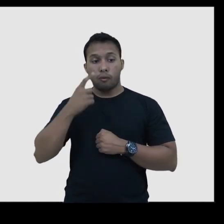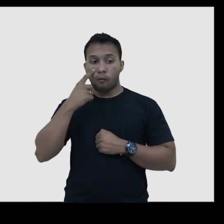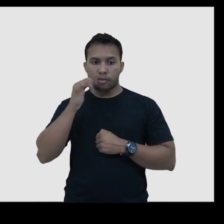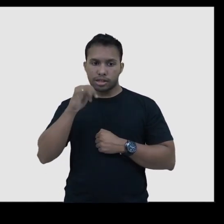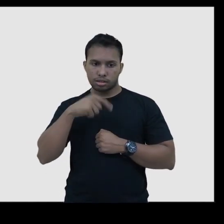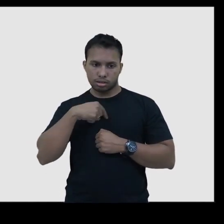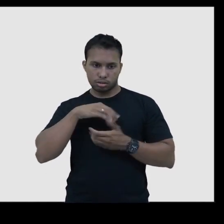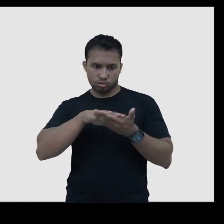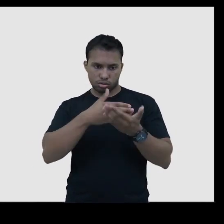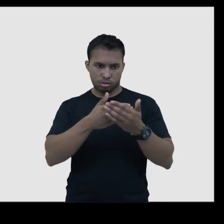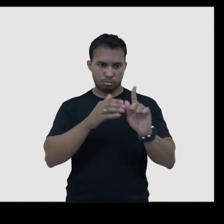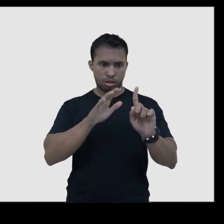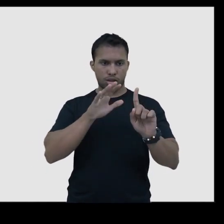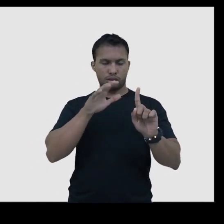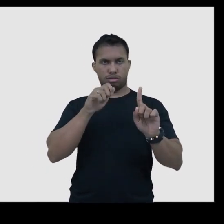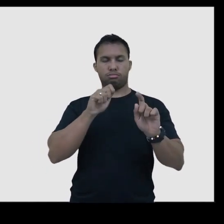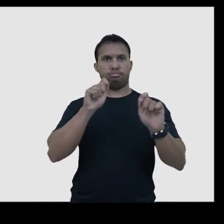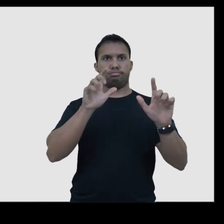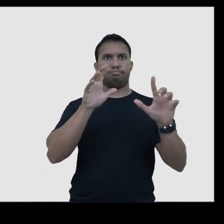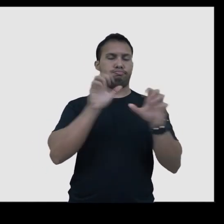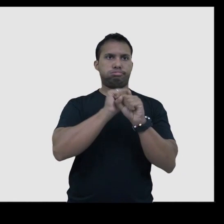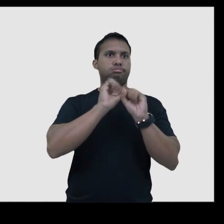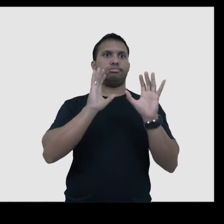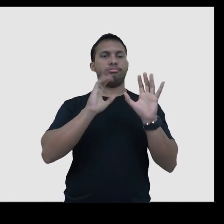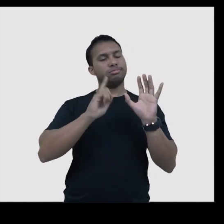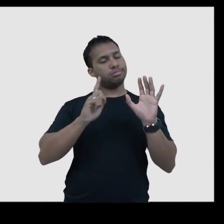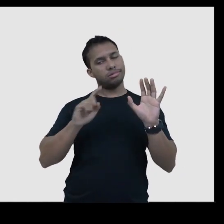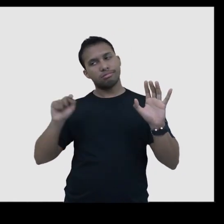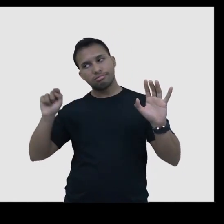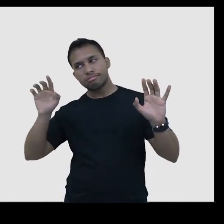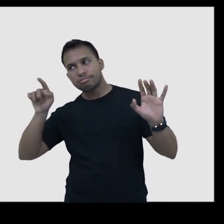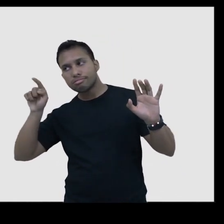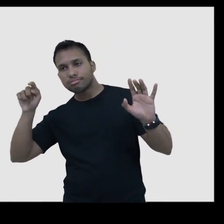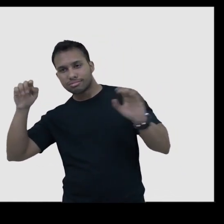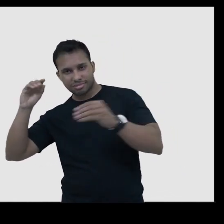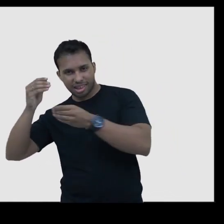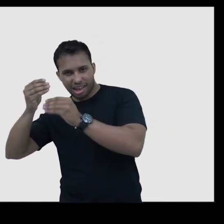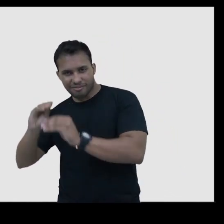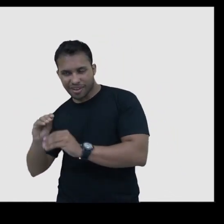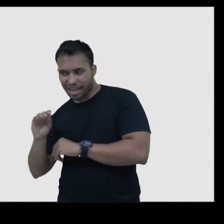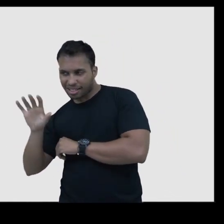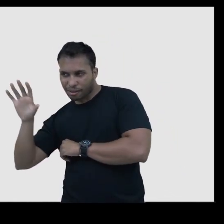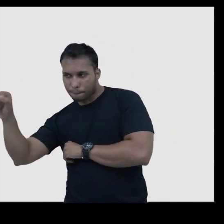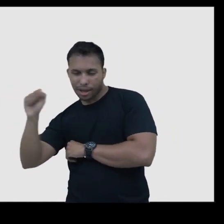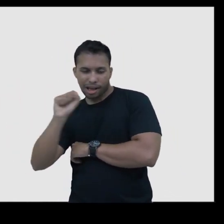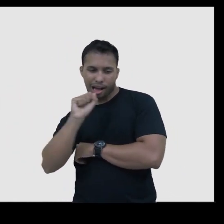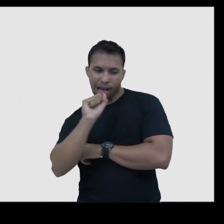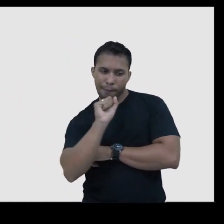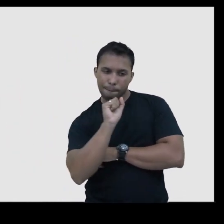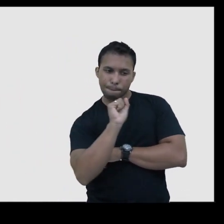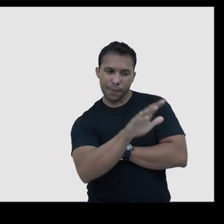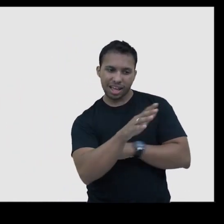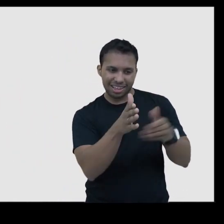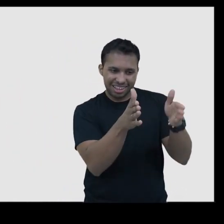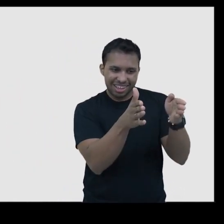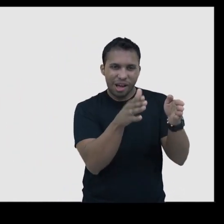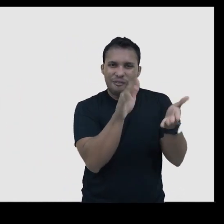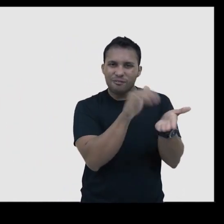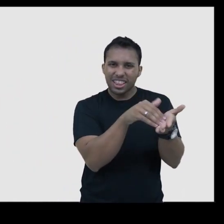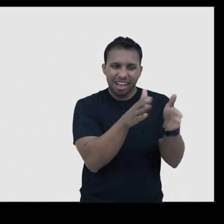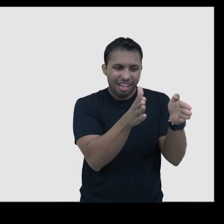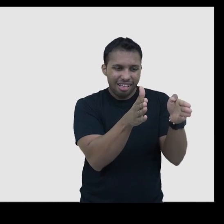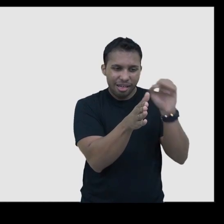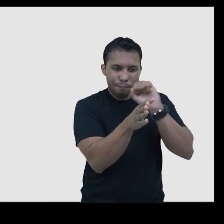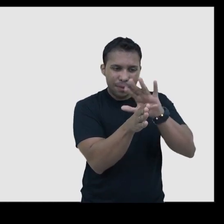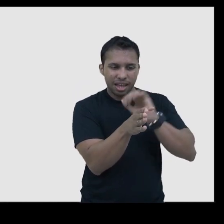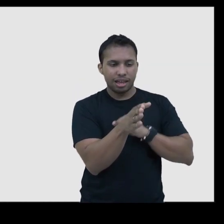saída brusca, né, ó, do vídeo. A gente vai aplicar o efeito de Additive Dissolve, que esse dissolve no finalzinho do